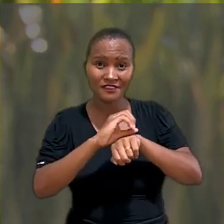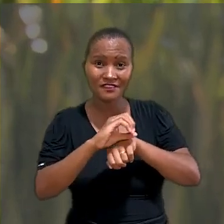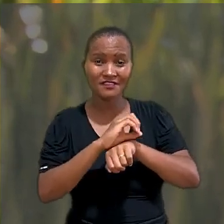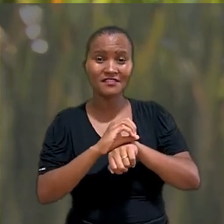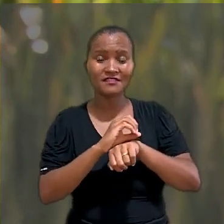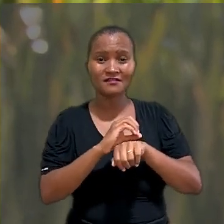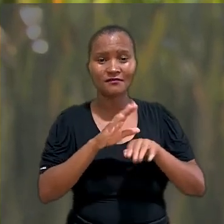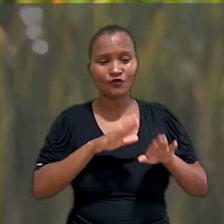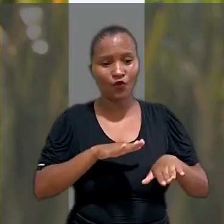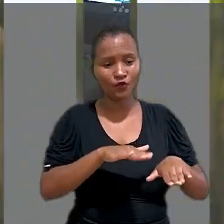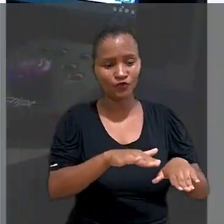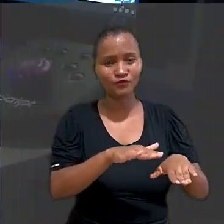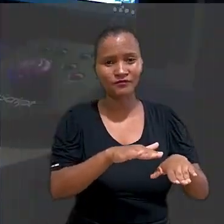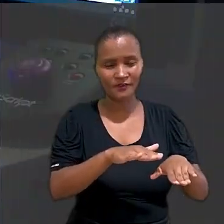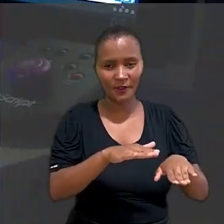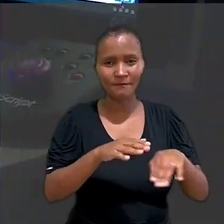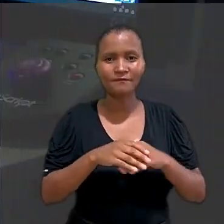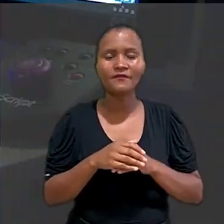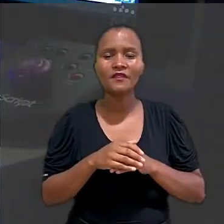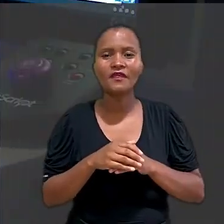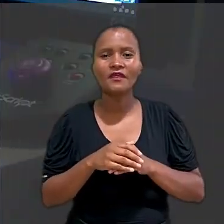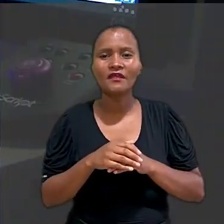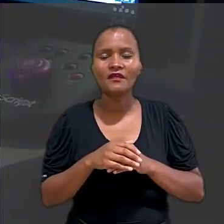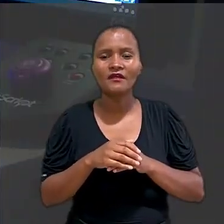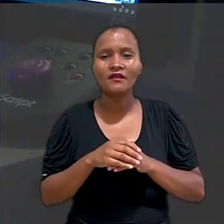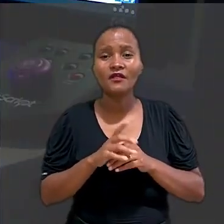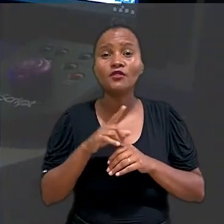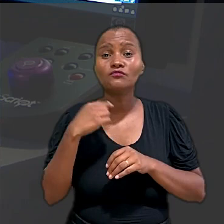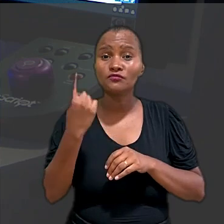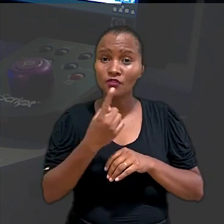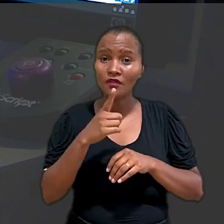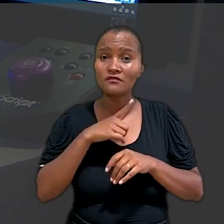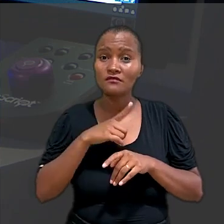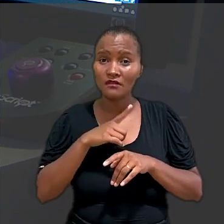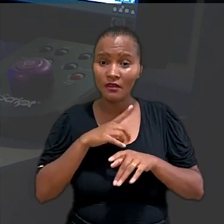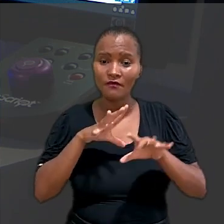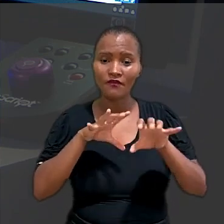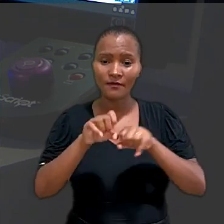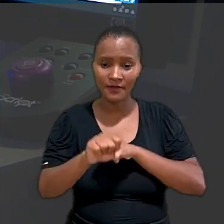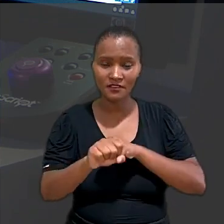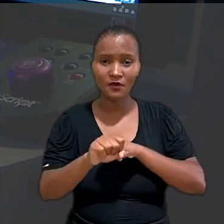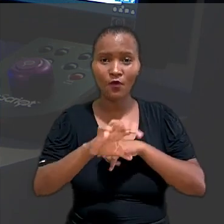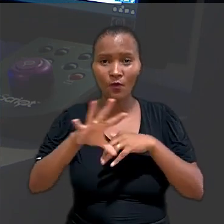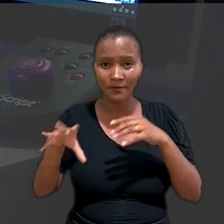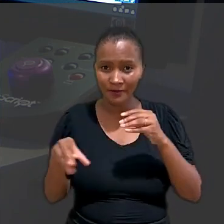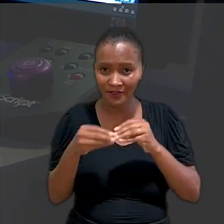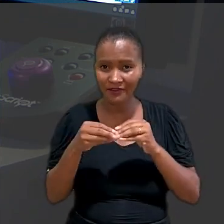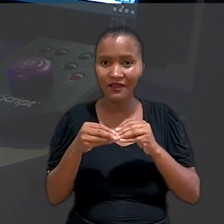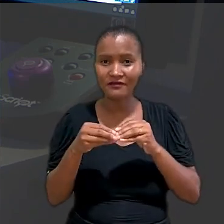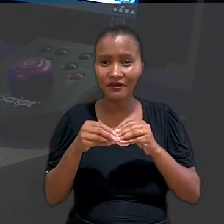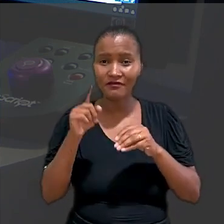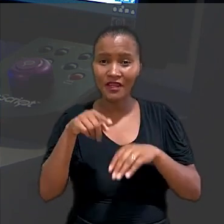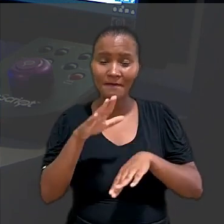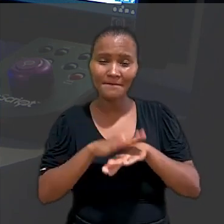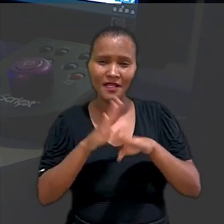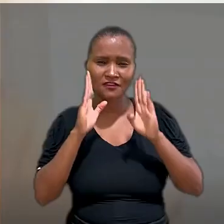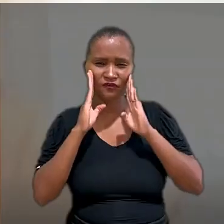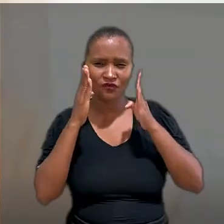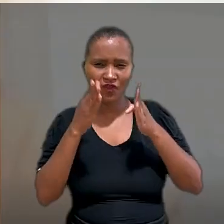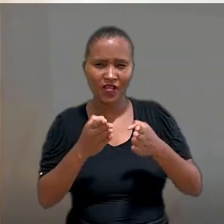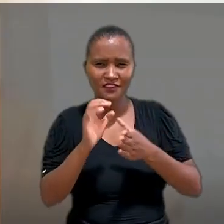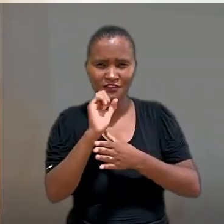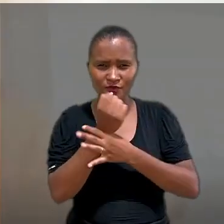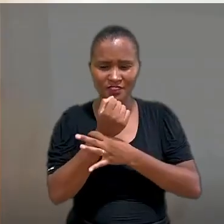o Instituto Alinha. A gente tem uma formação complementar ao Tecendo Sonhos, que é mais focada em segurança